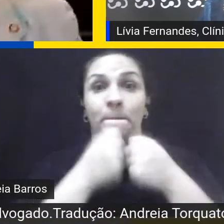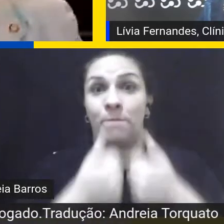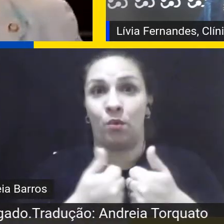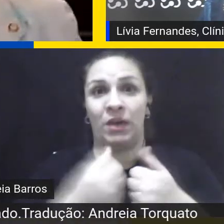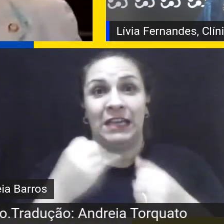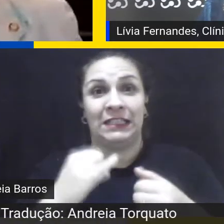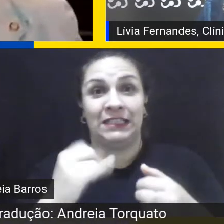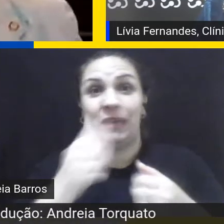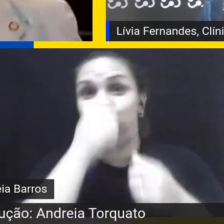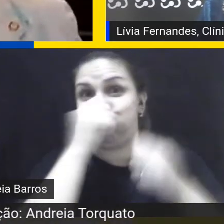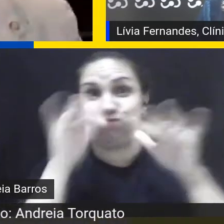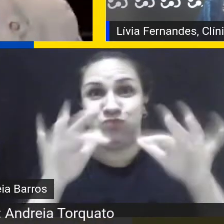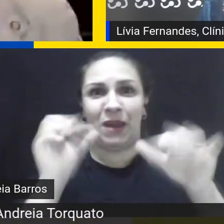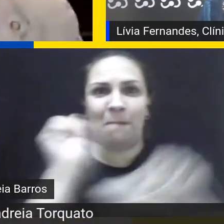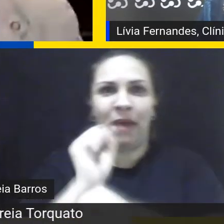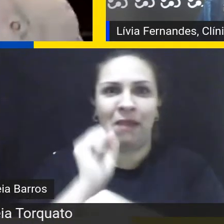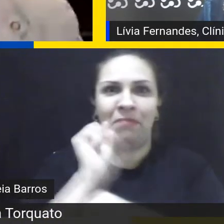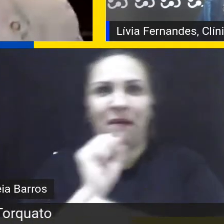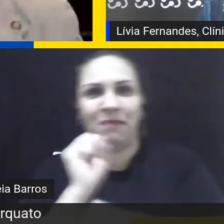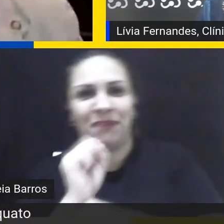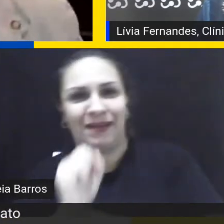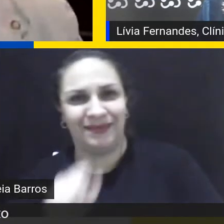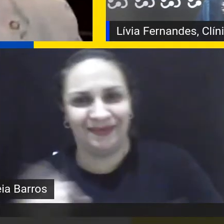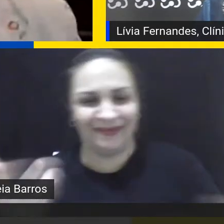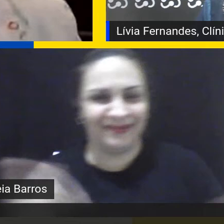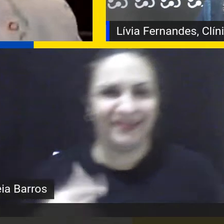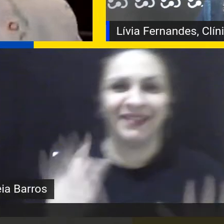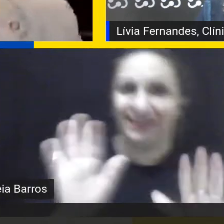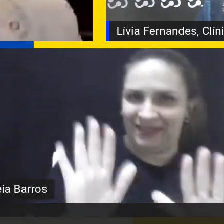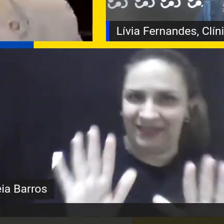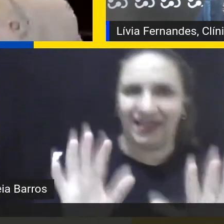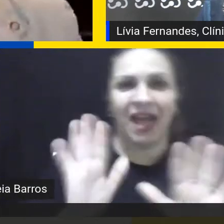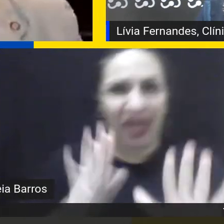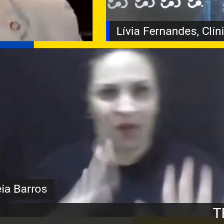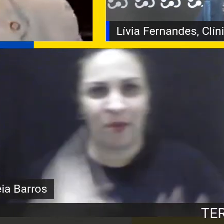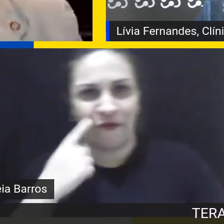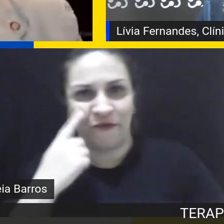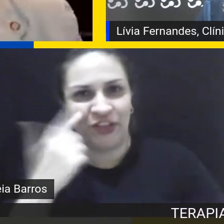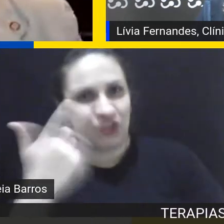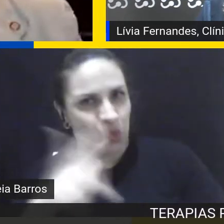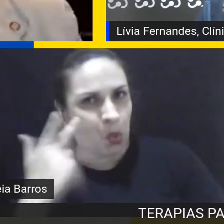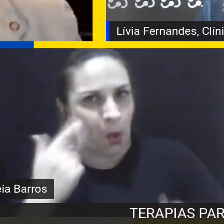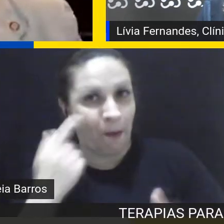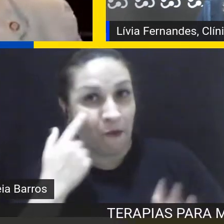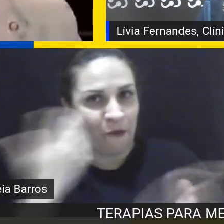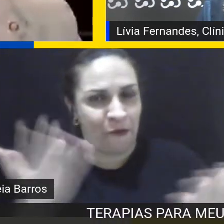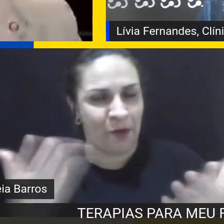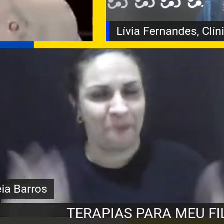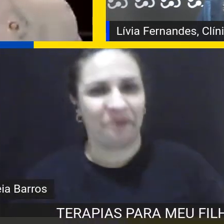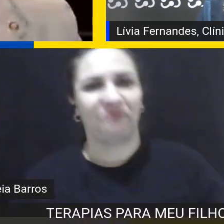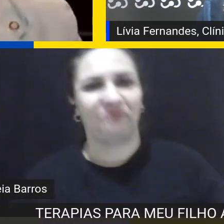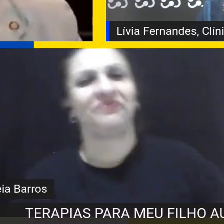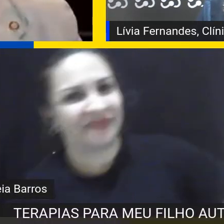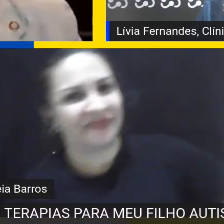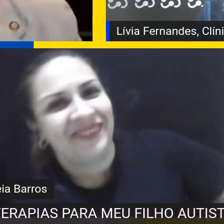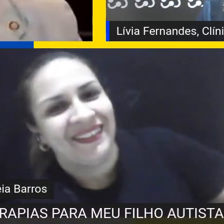para ela voltar. Então a gente freou aqui um pouquinho. Vamos ver se agora a gente consegue